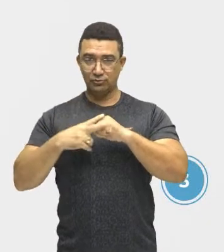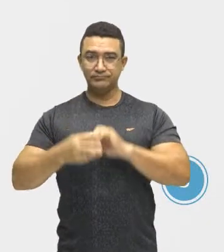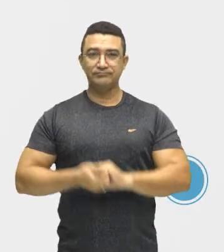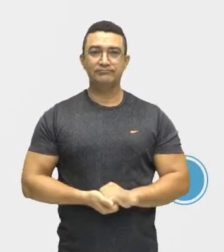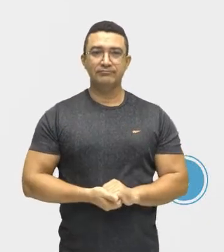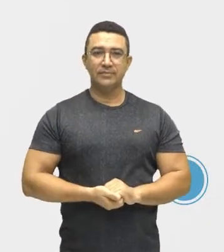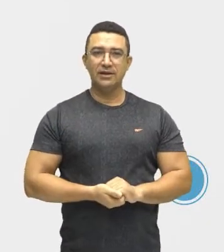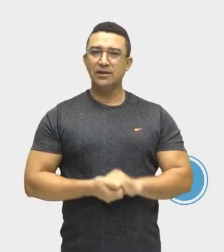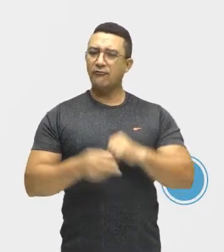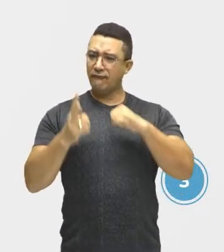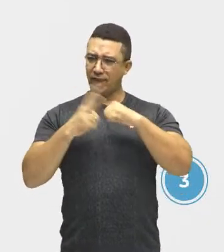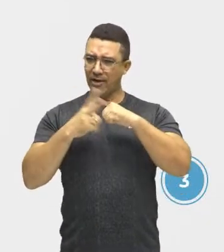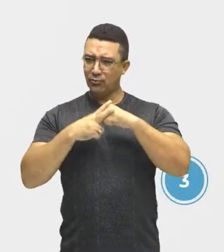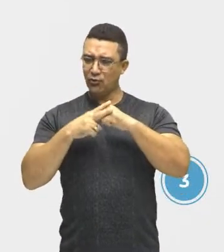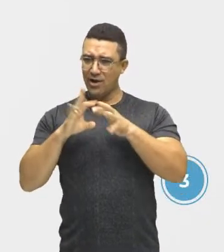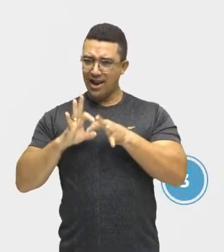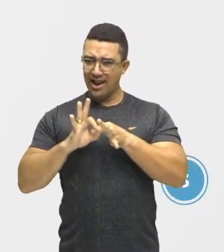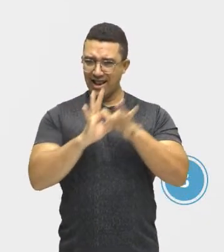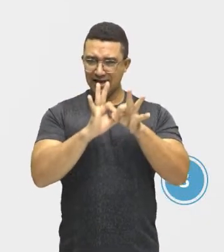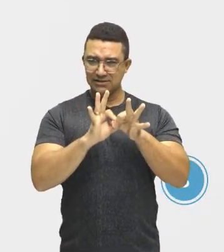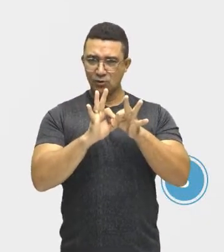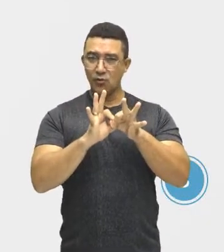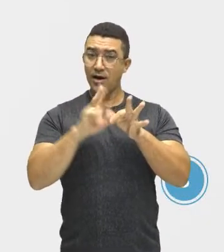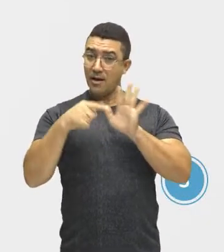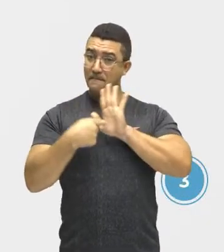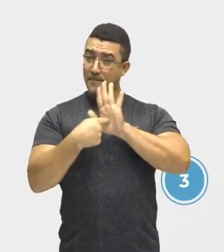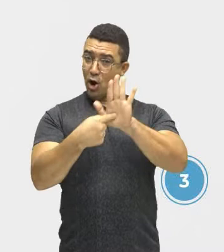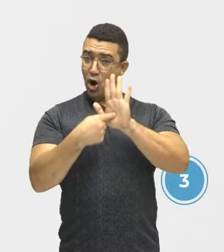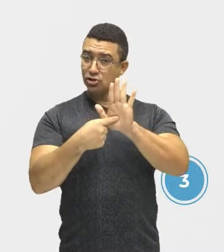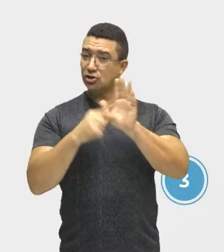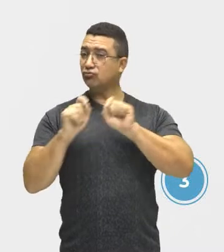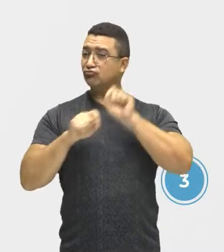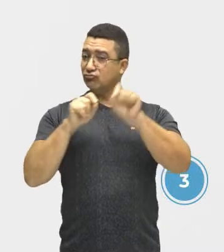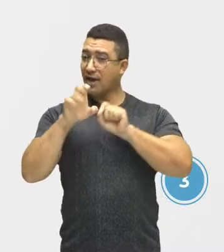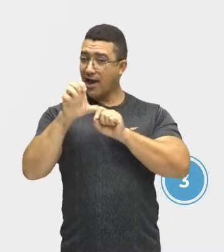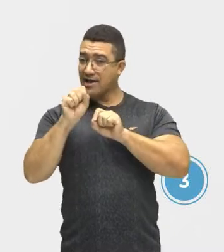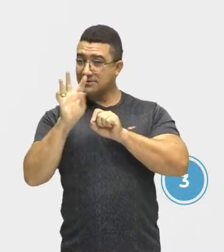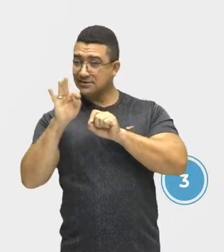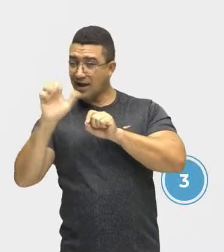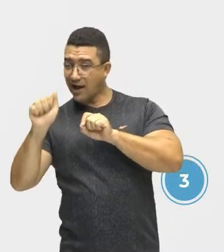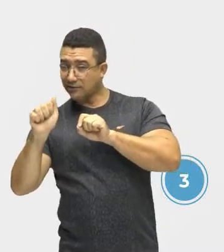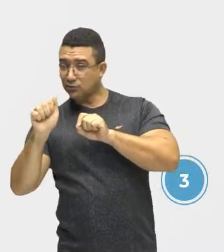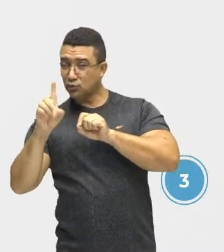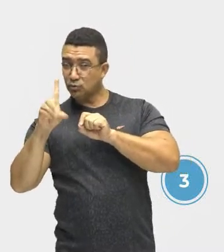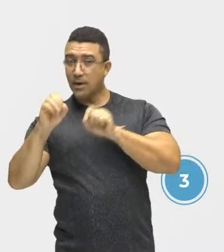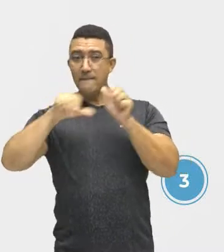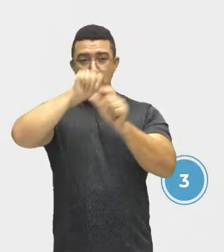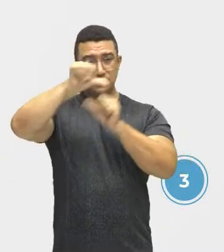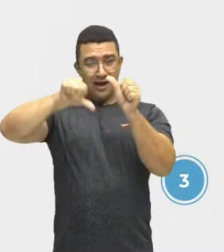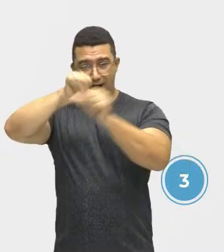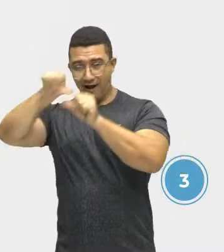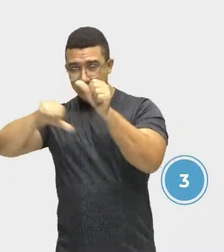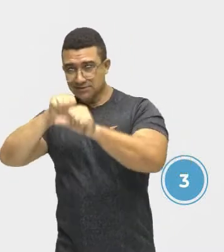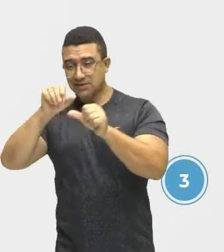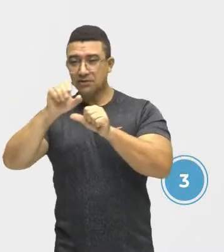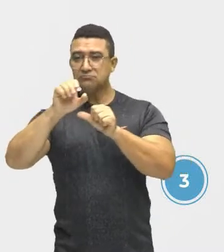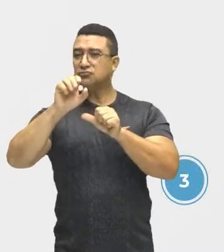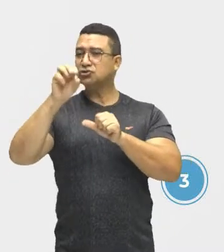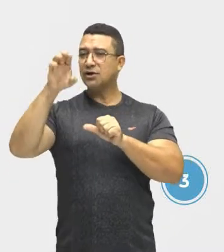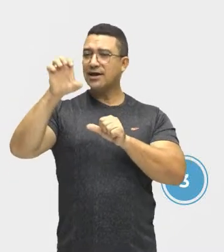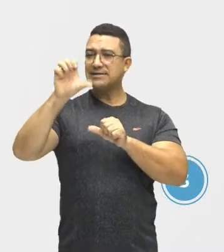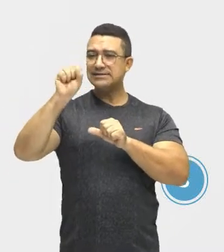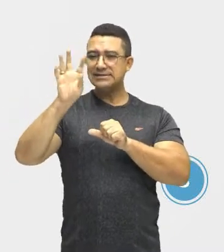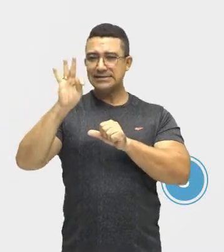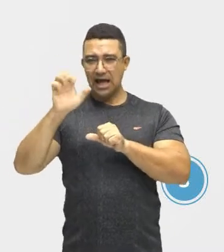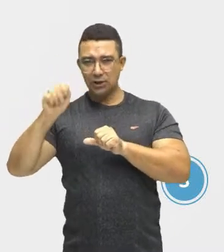Então, verbo de ligação são verbos que exprimem estado, mudança de estado, continuação de